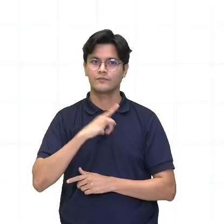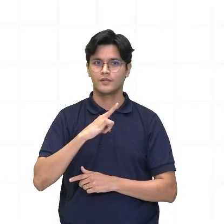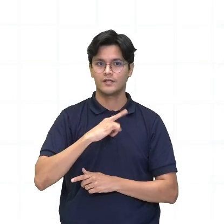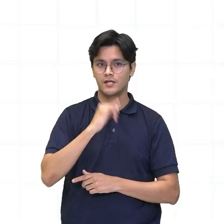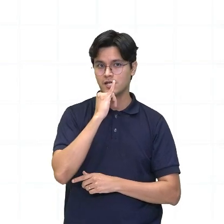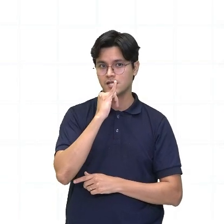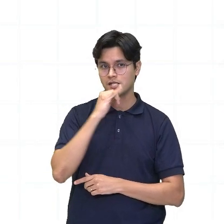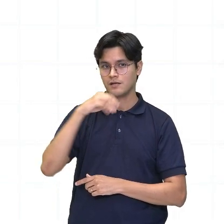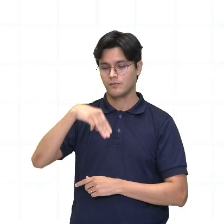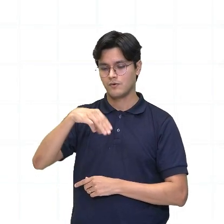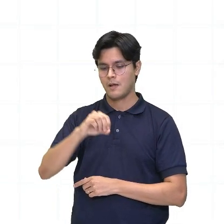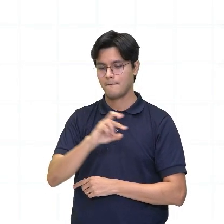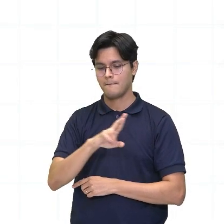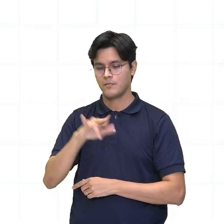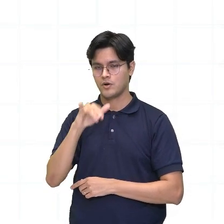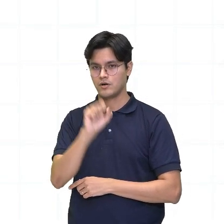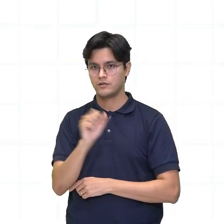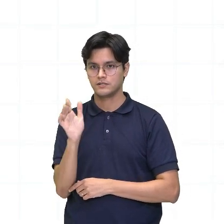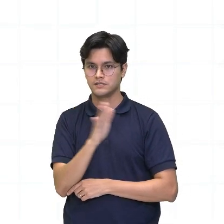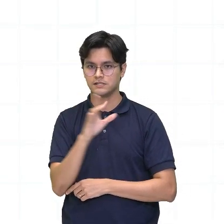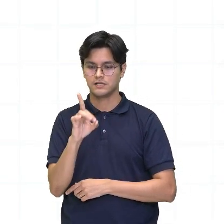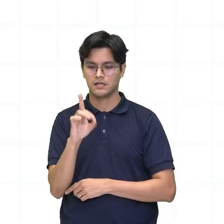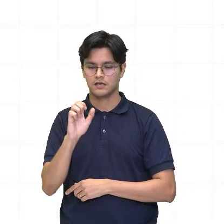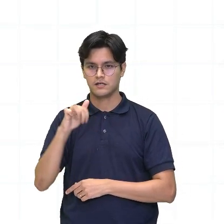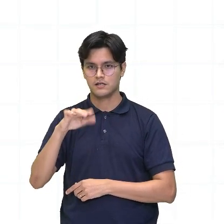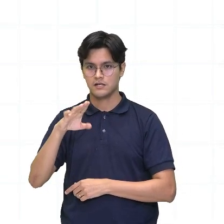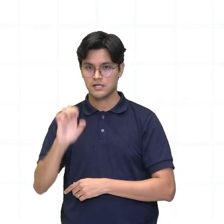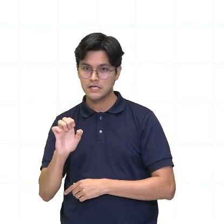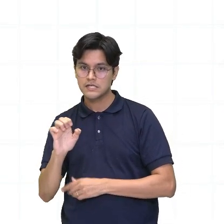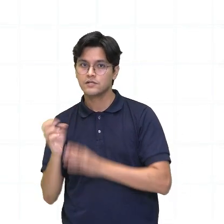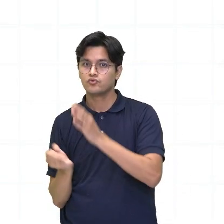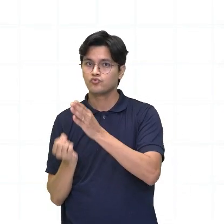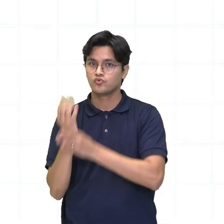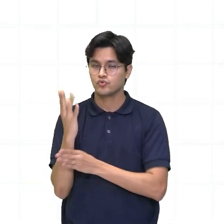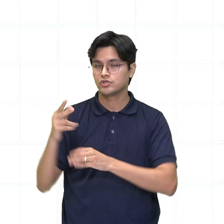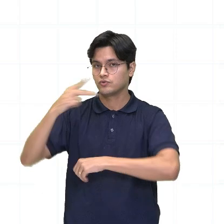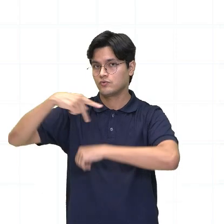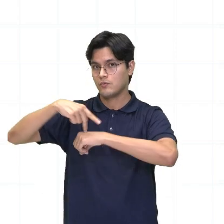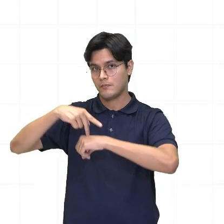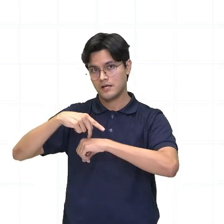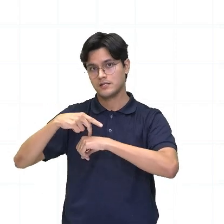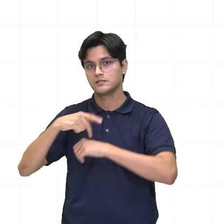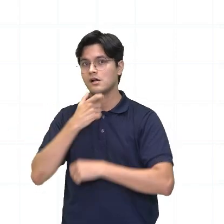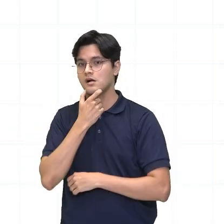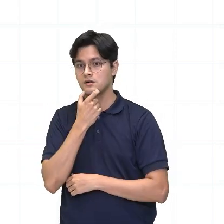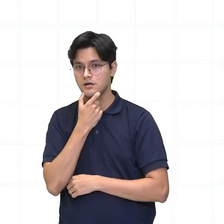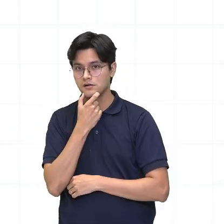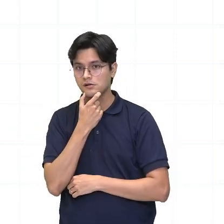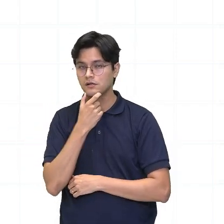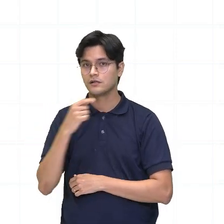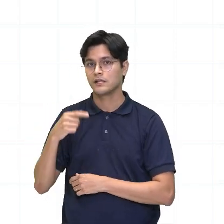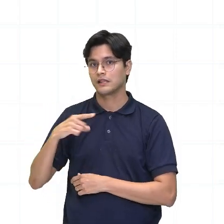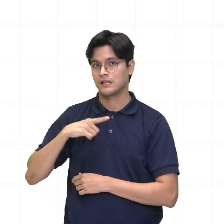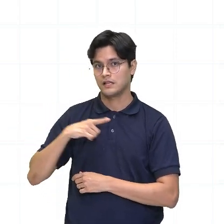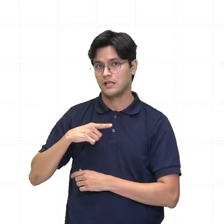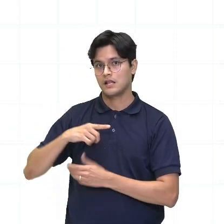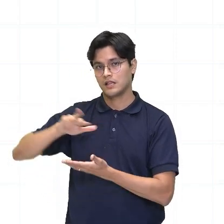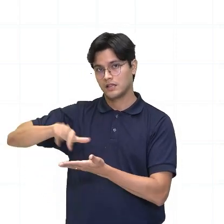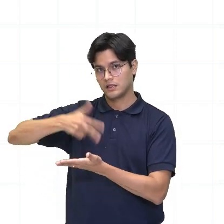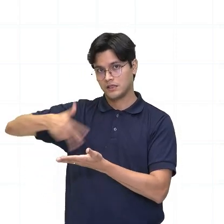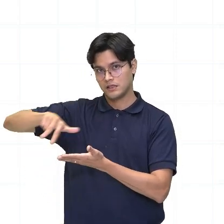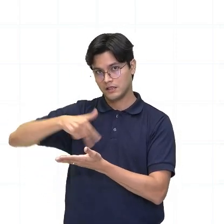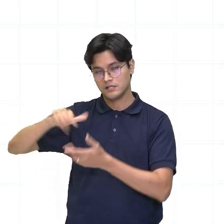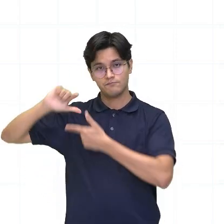Dance, certo? Originário da Inglaterra, o Morris Dance é uma dança tradicional folclórica que remonta